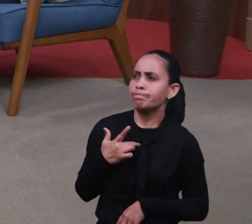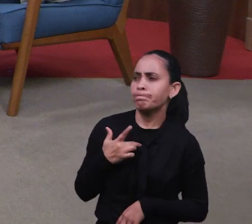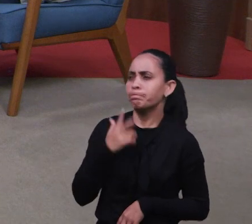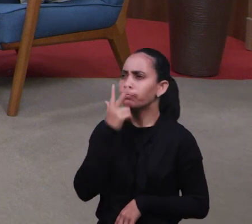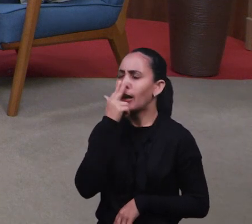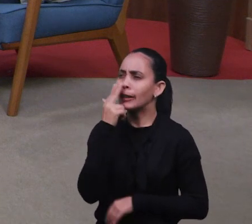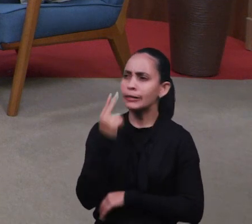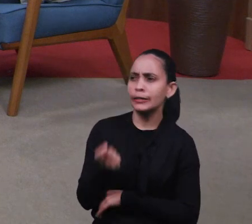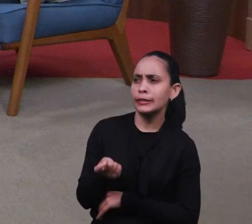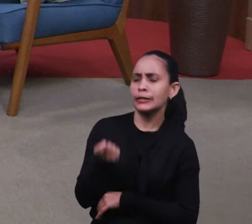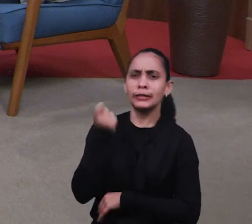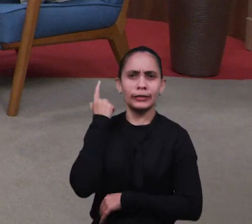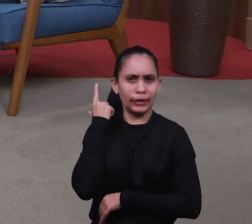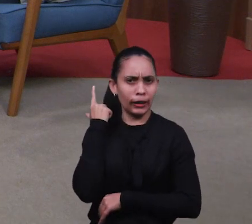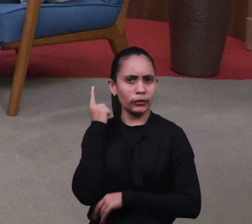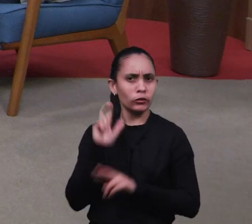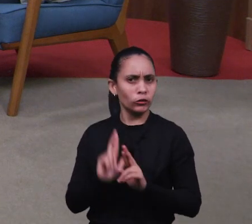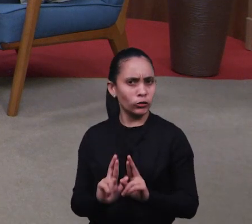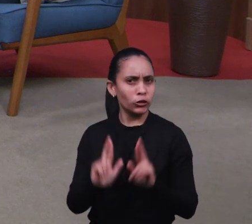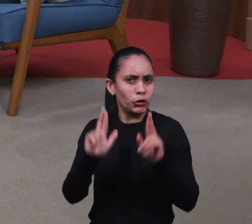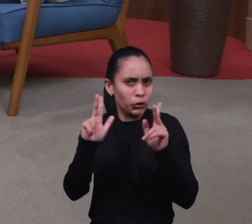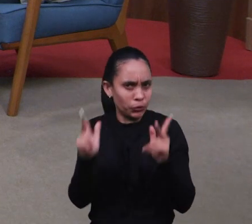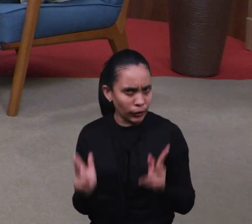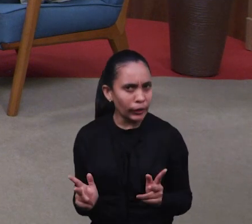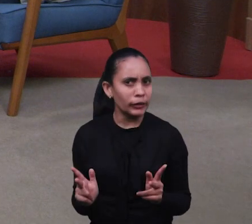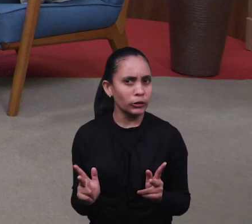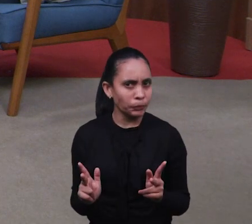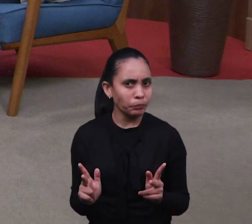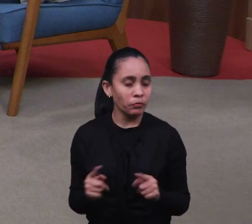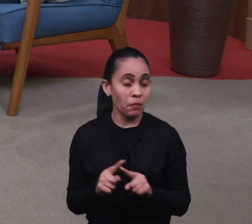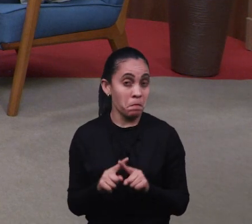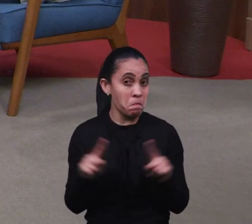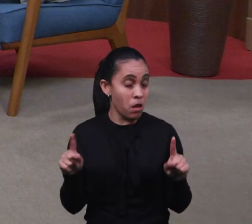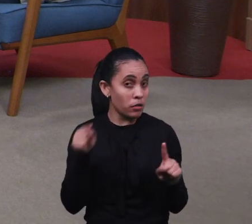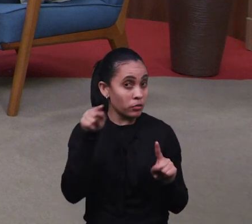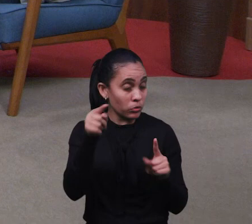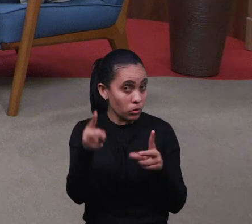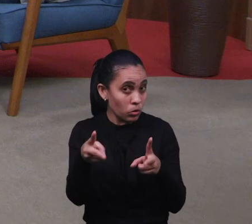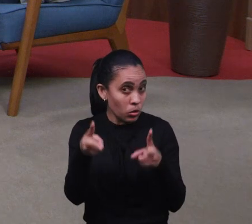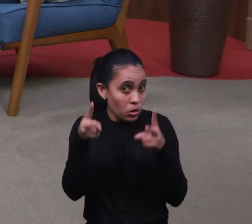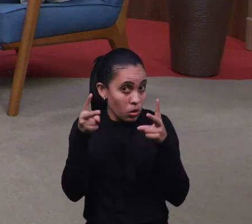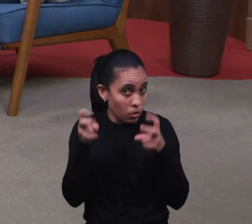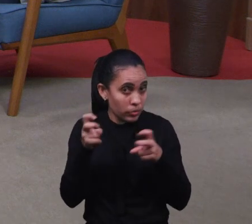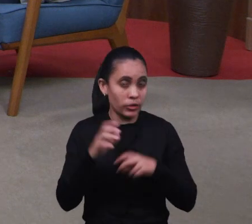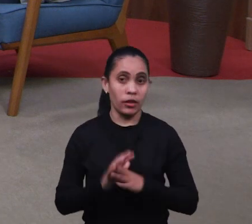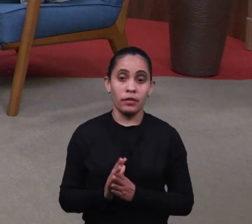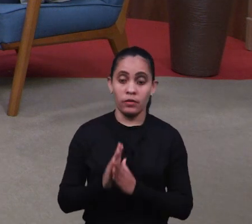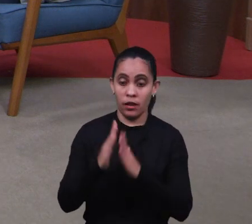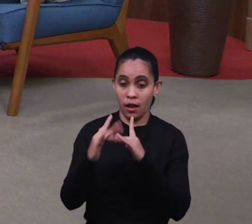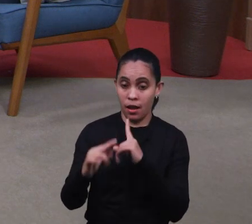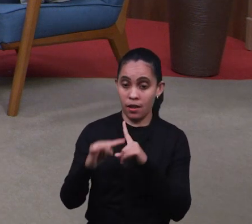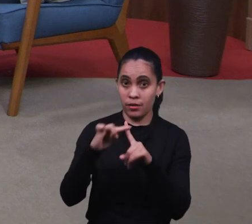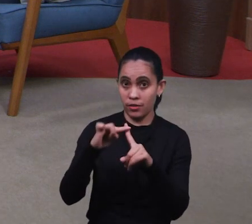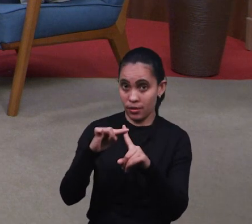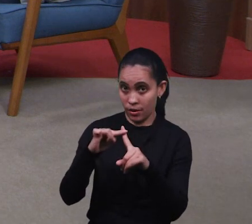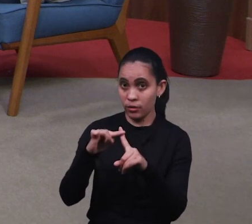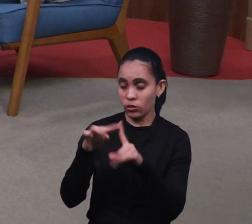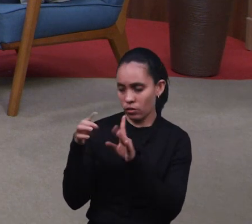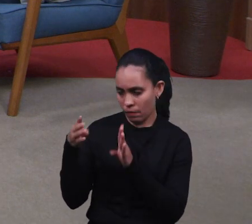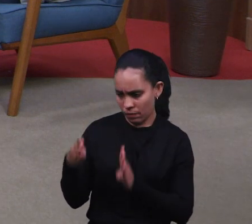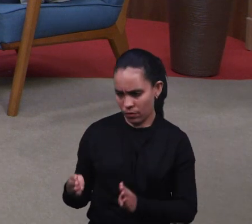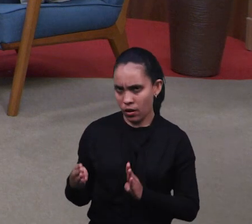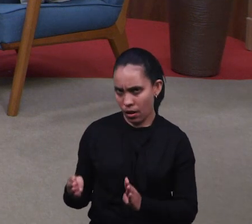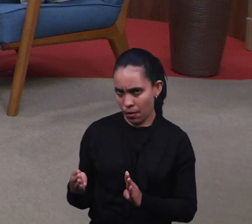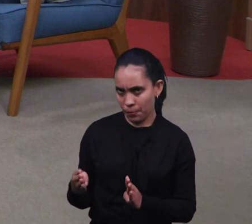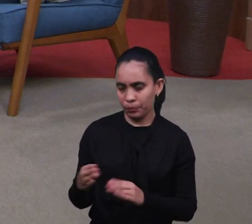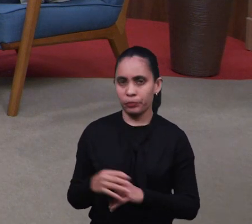Assim, diferentes, né? Não são diferentes, mas observe. A igreja, a noiva, né? A igreja fiel, ela está dizendo